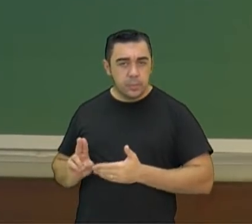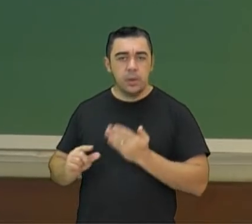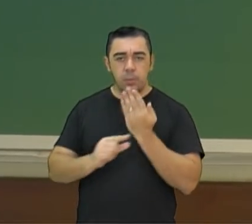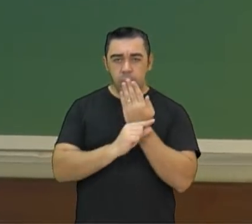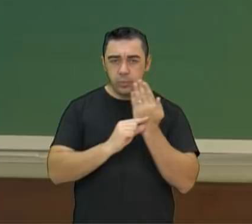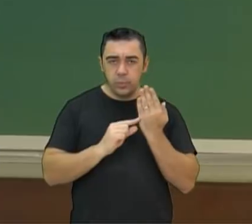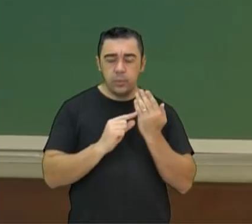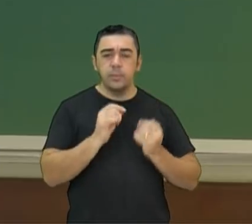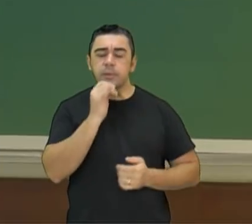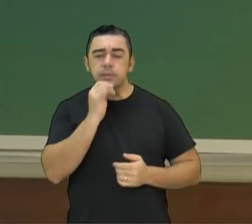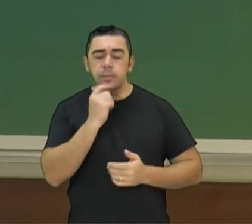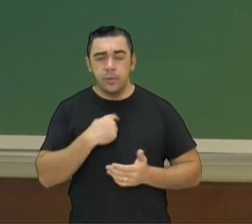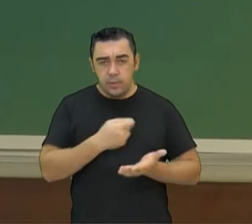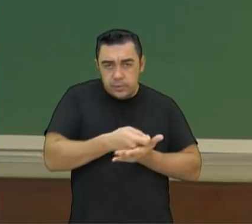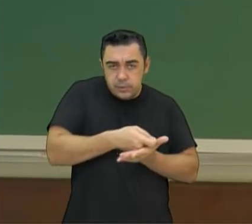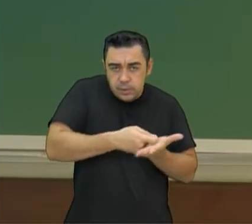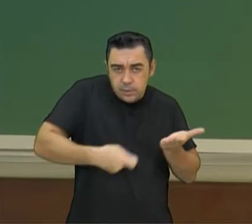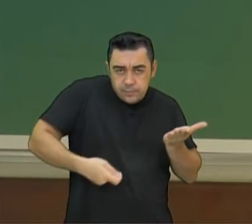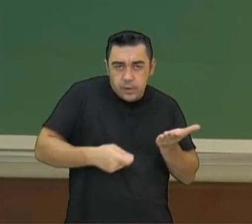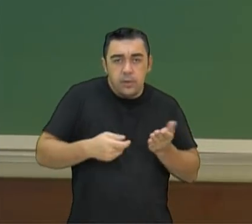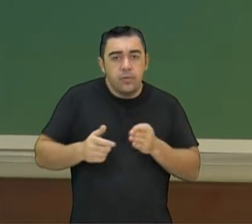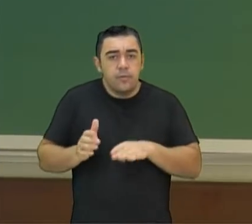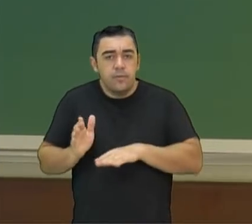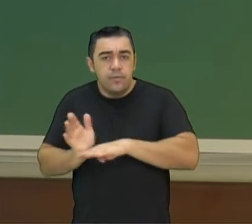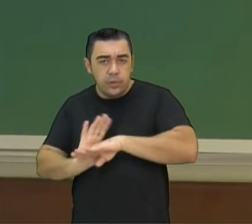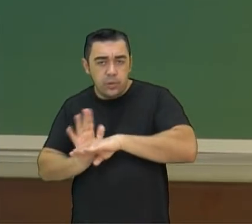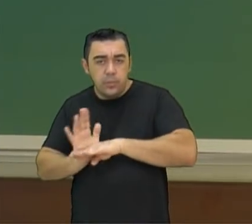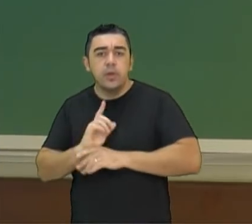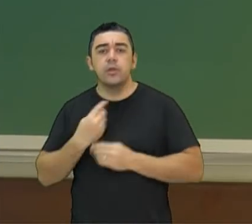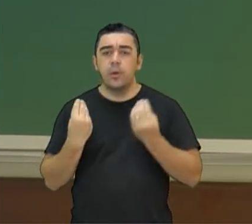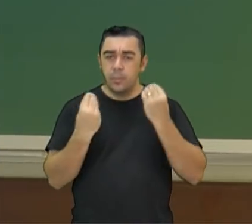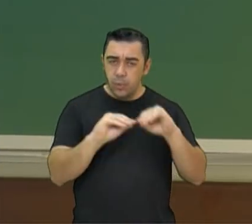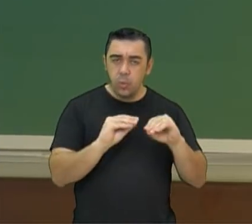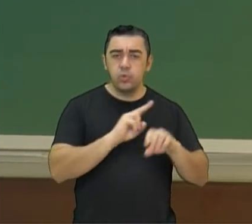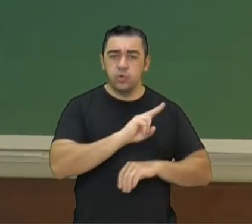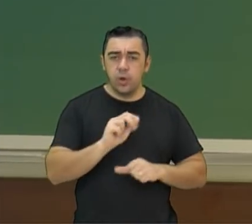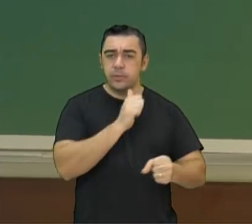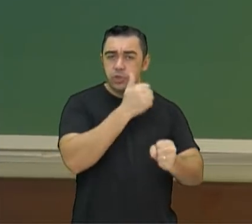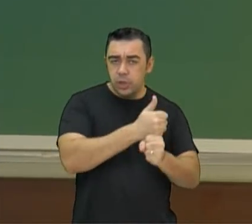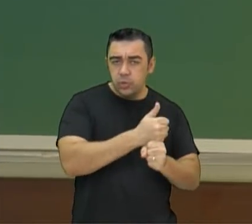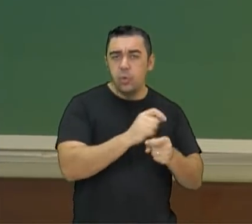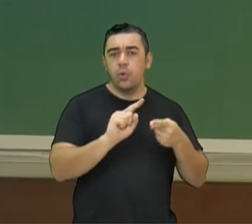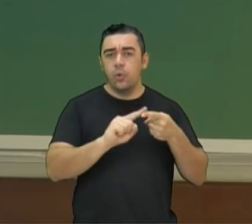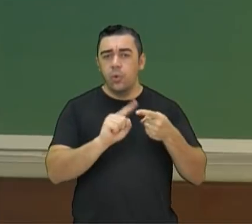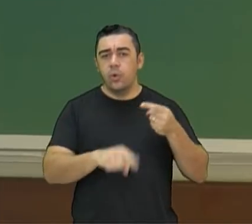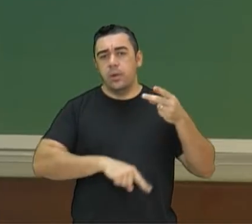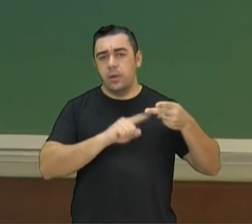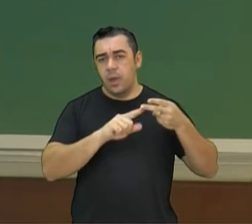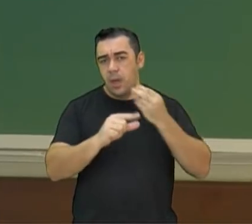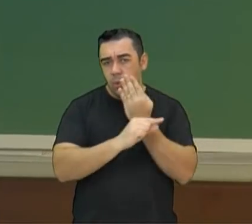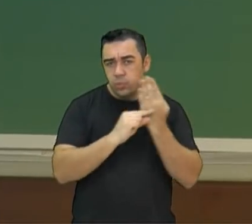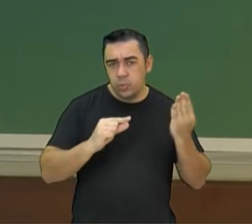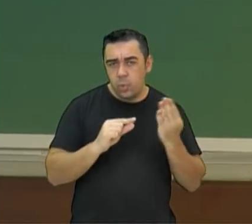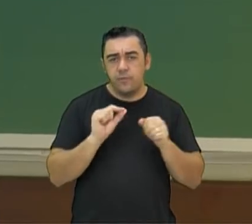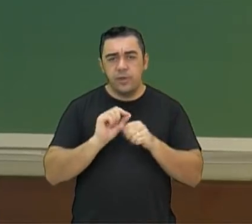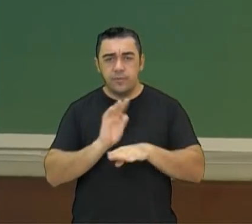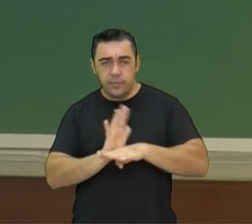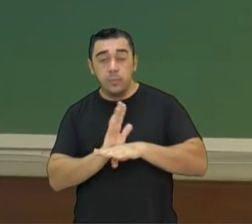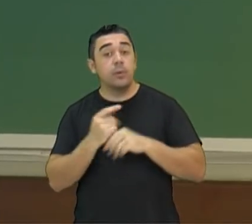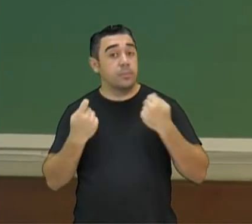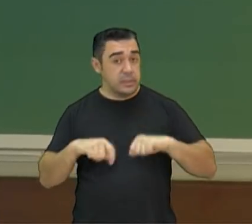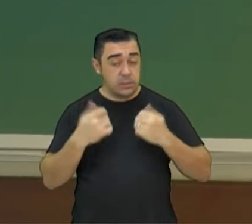né? Então, se eu vou fazer uma resenha de um filme, eu tenho que colocar lá o nome do diretor, de quem elaborou aquele filme, né? Tem que constar